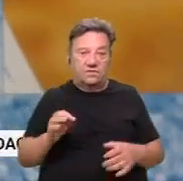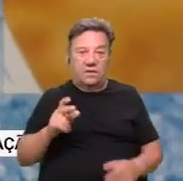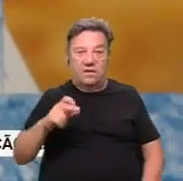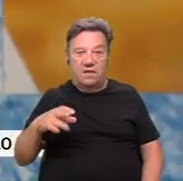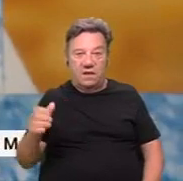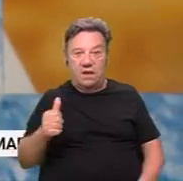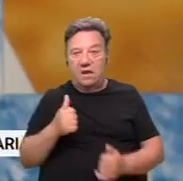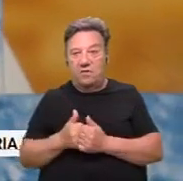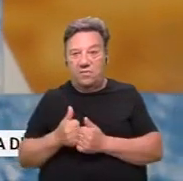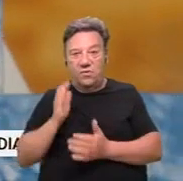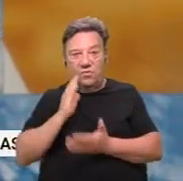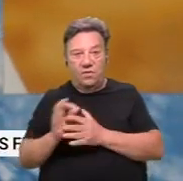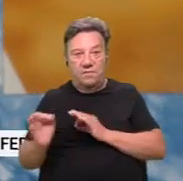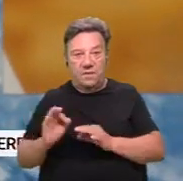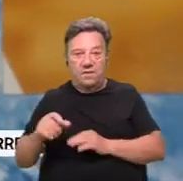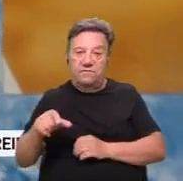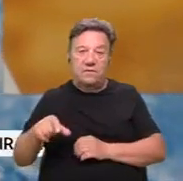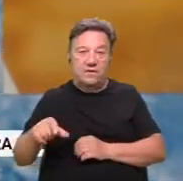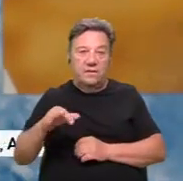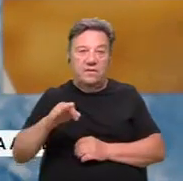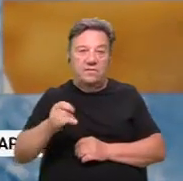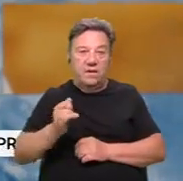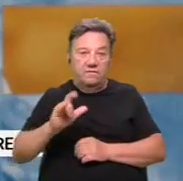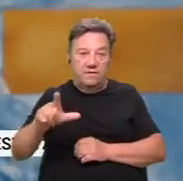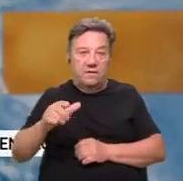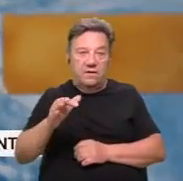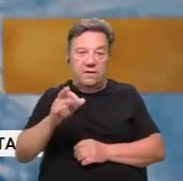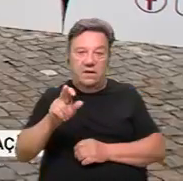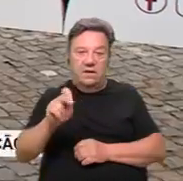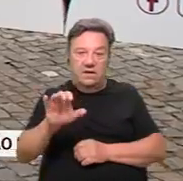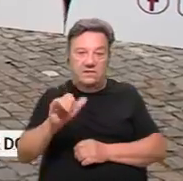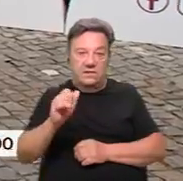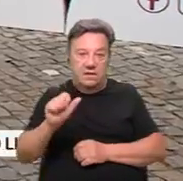Felício acompanhou os últimos preparativos deste Penafiel Racing Fest.